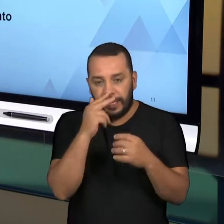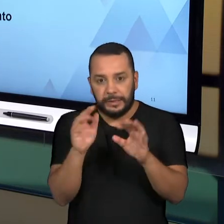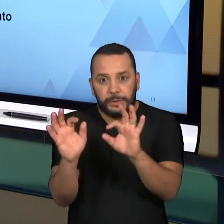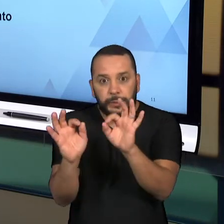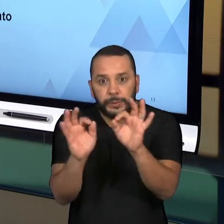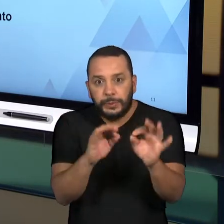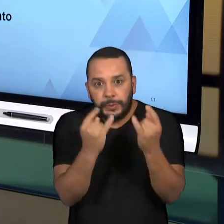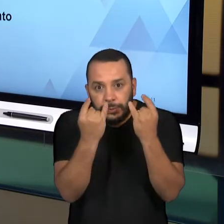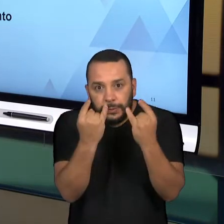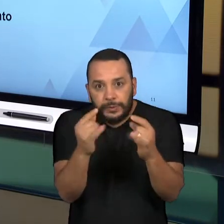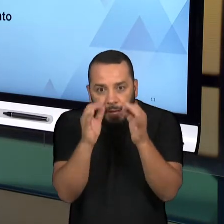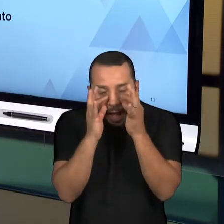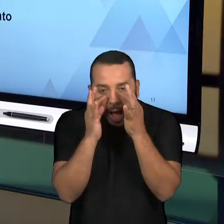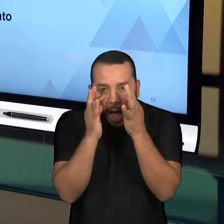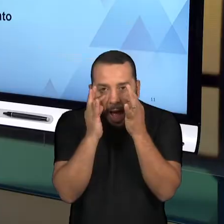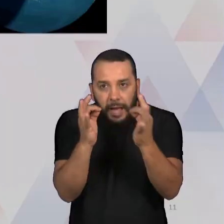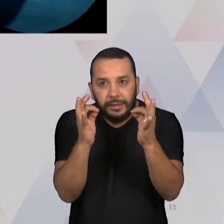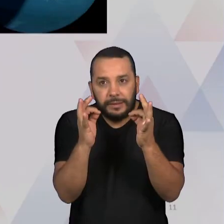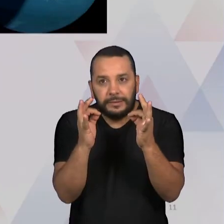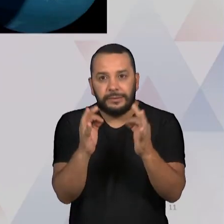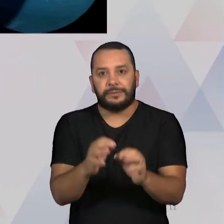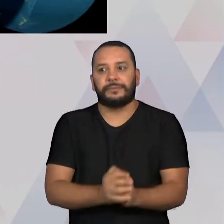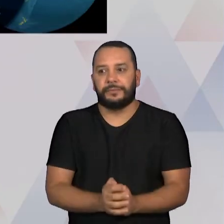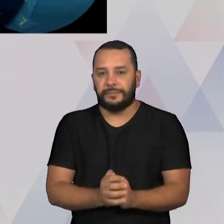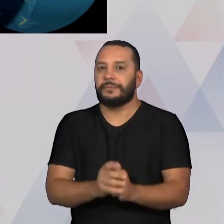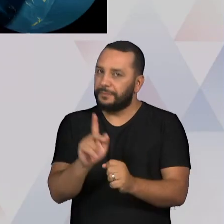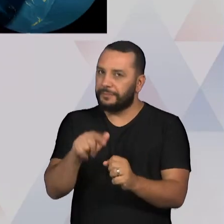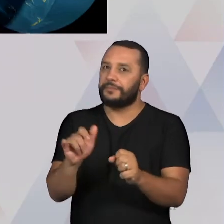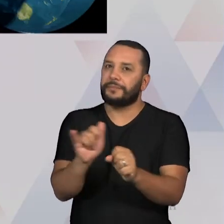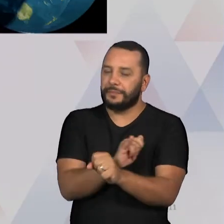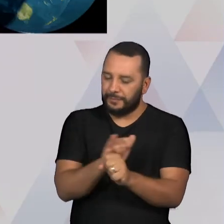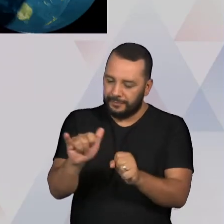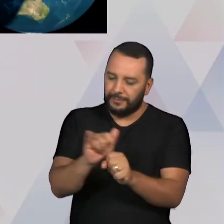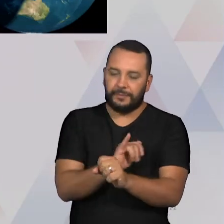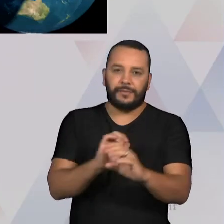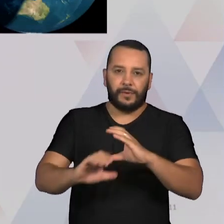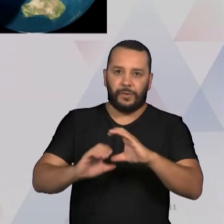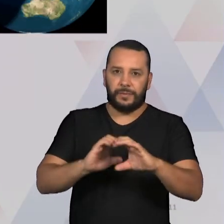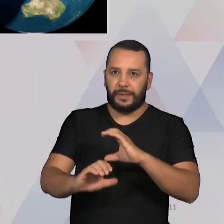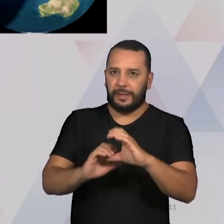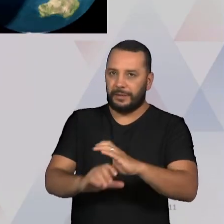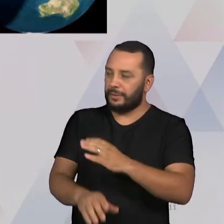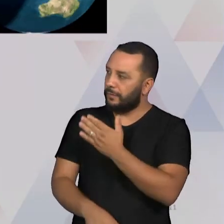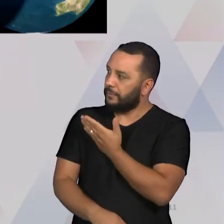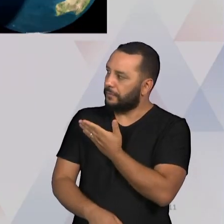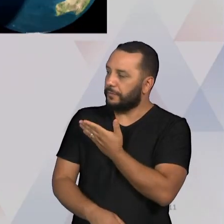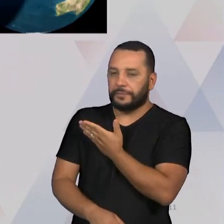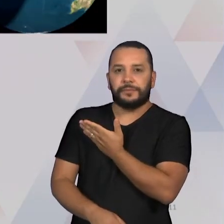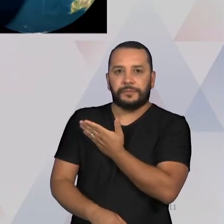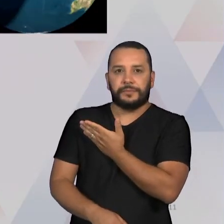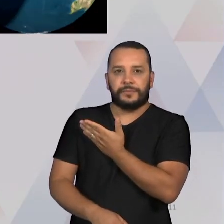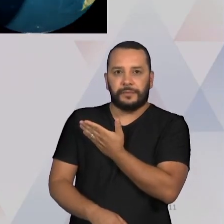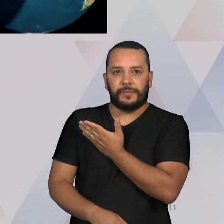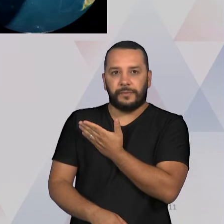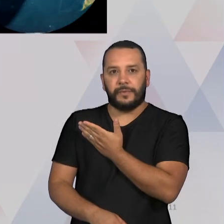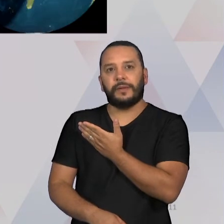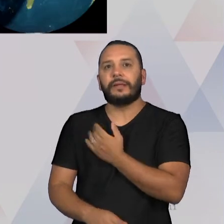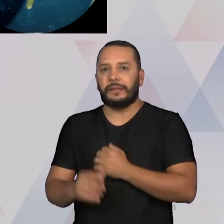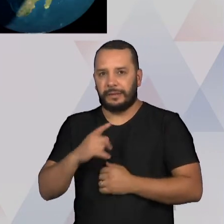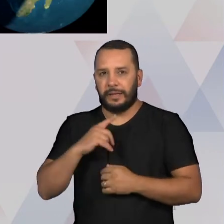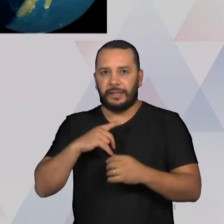sendo abordado né e isso faz parte das estratégias de a ação que podem envolver